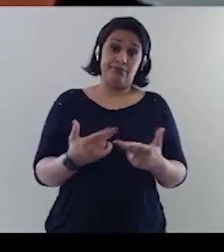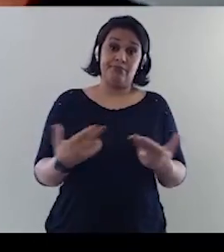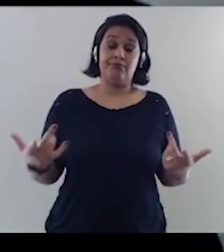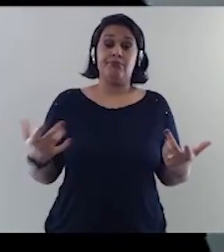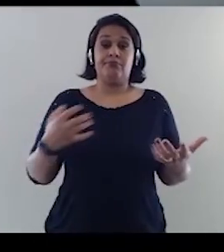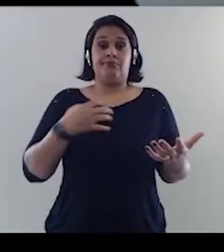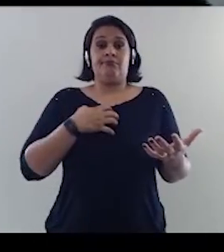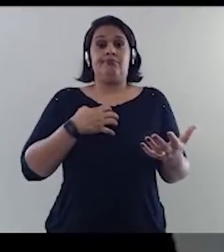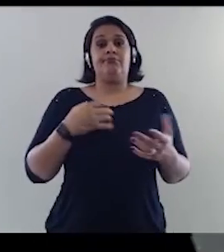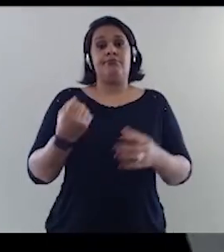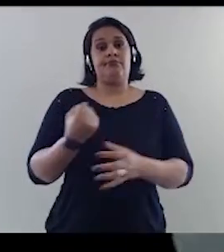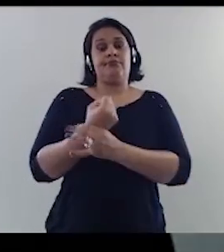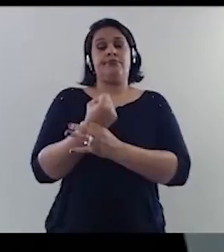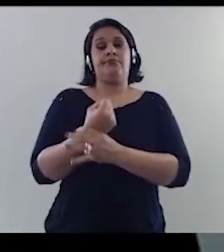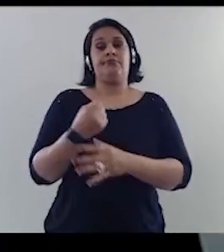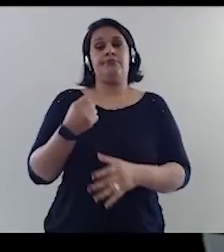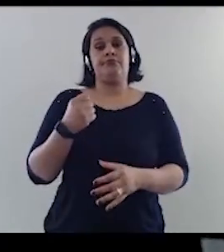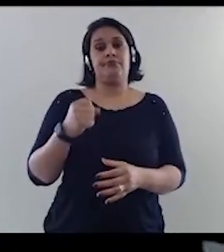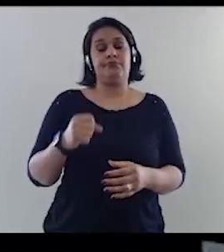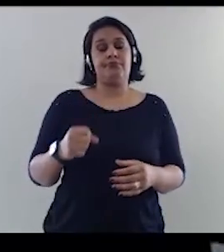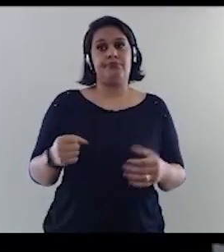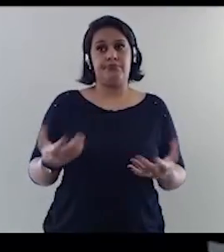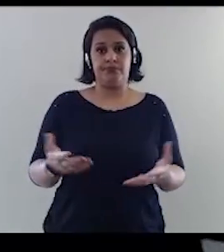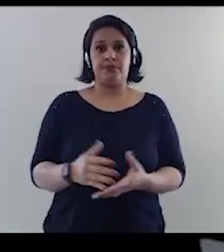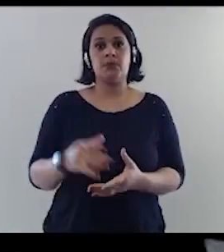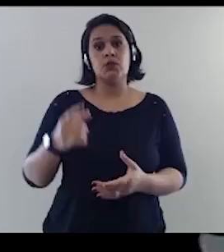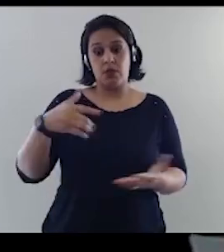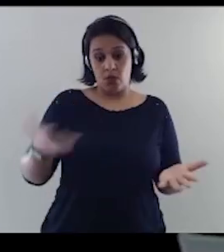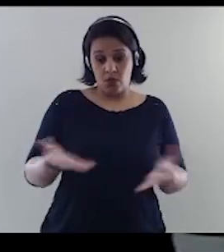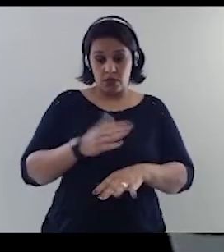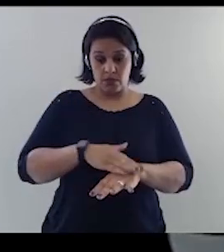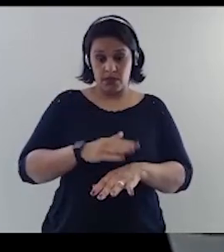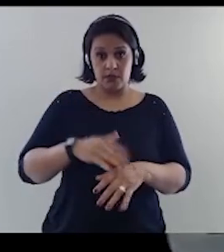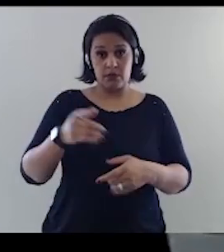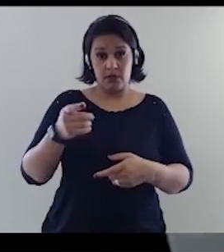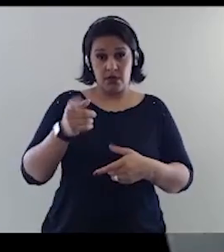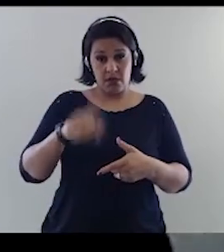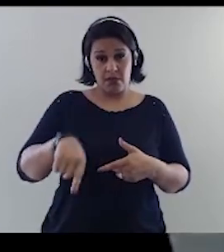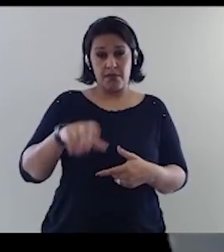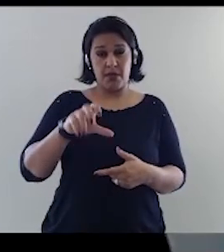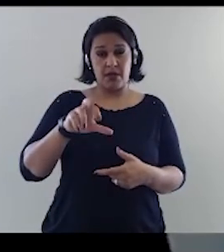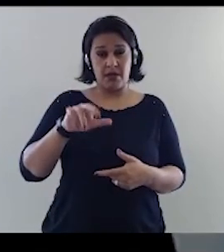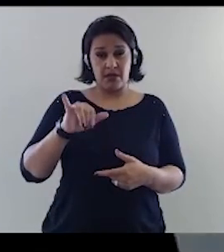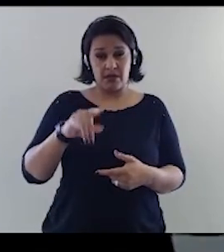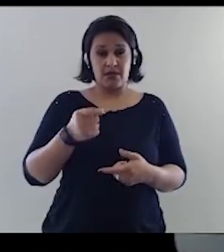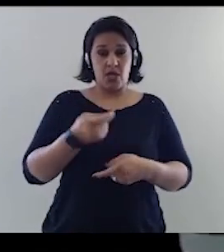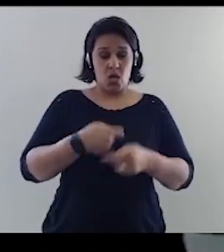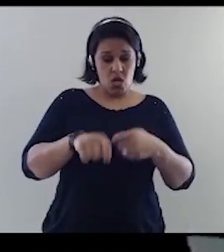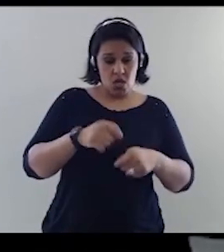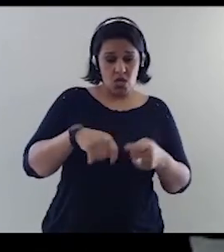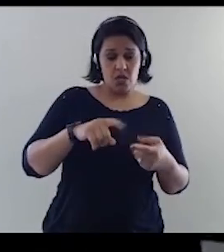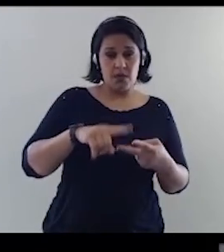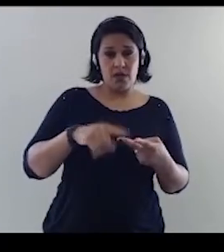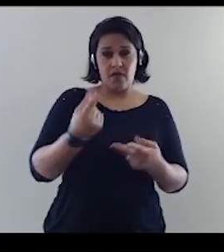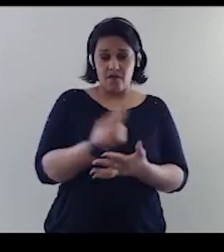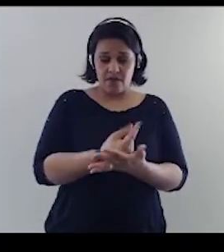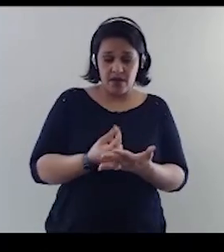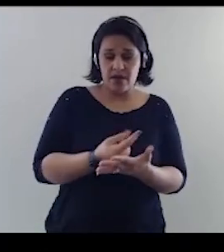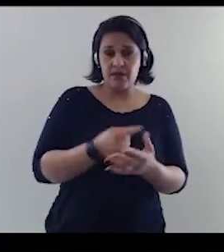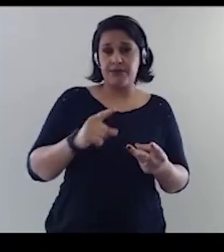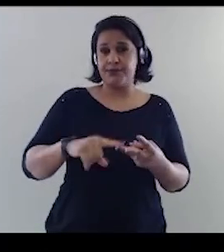segurança jurídica. Nós estamos num período de crise económica, financeira e social, que assola Portugal, assola o